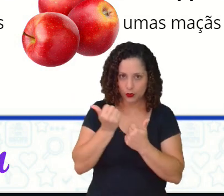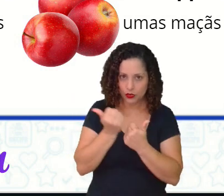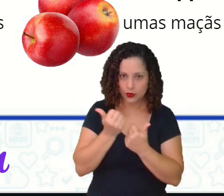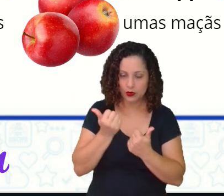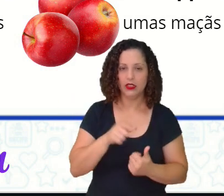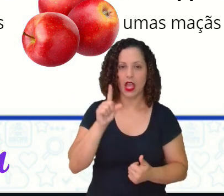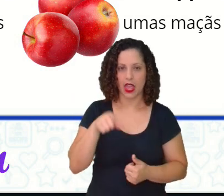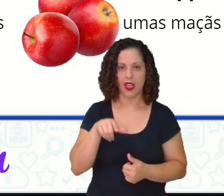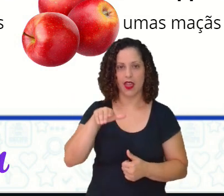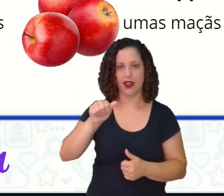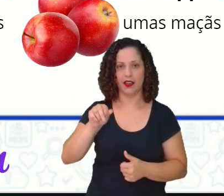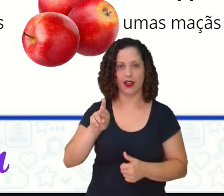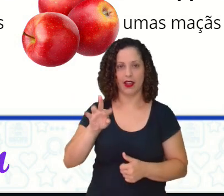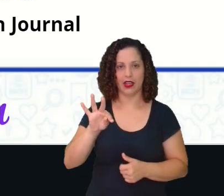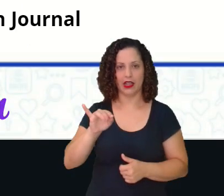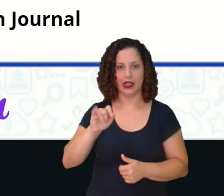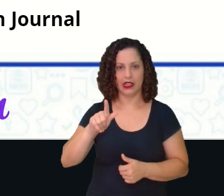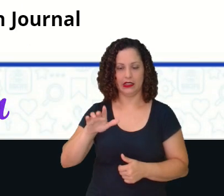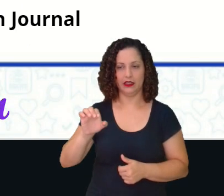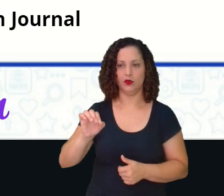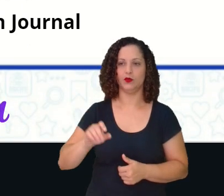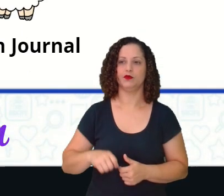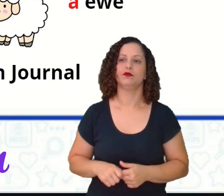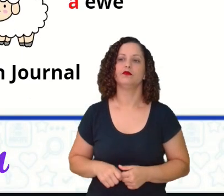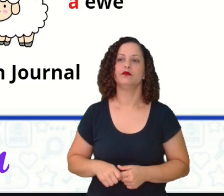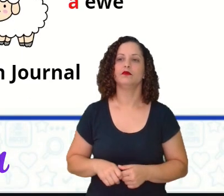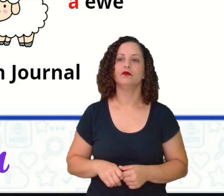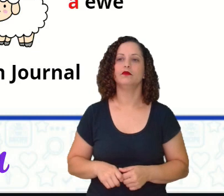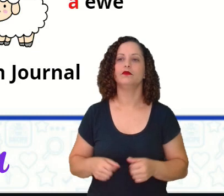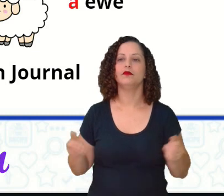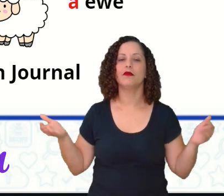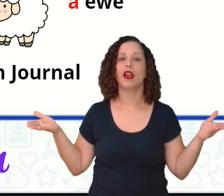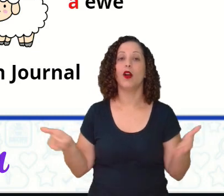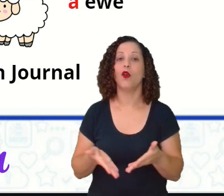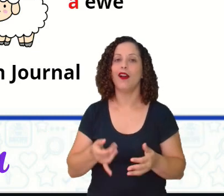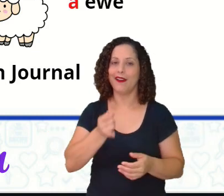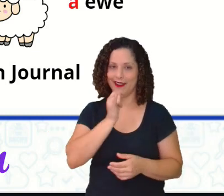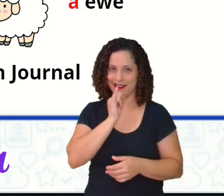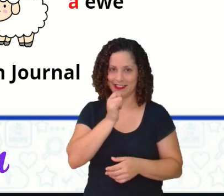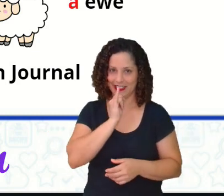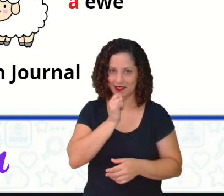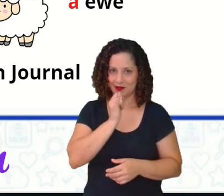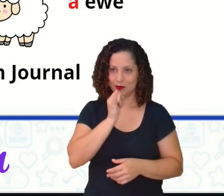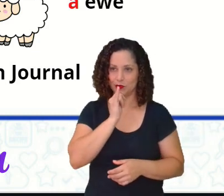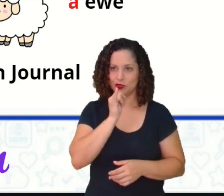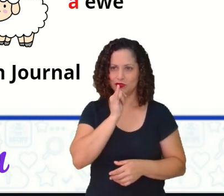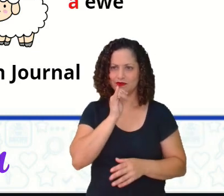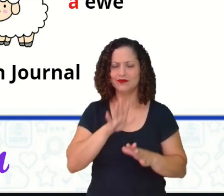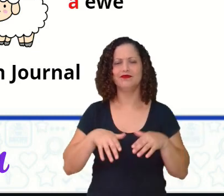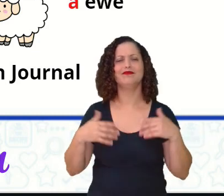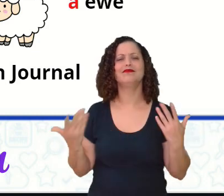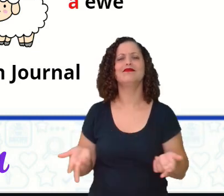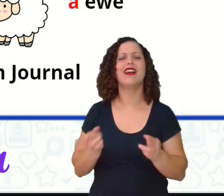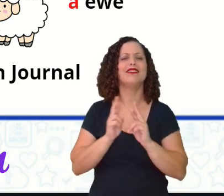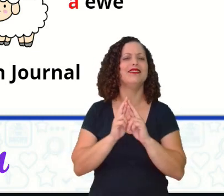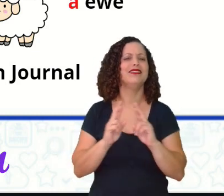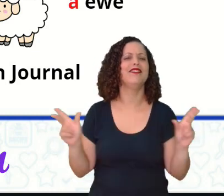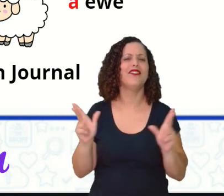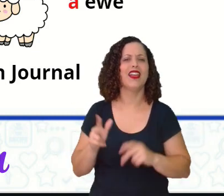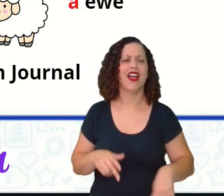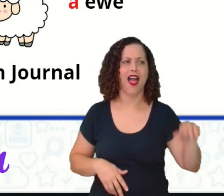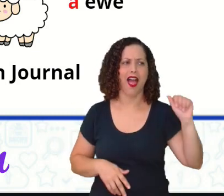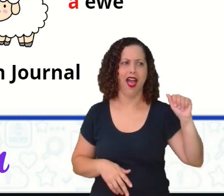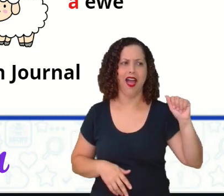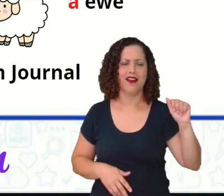Beleza? Pronto. Temos mais exemplos aí. Qual a diferença do a para o